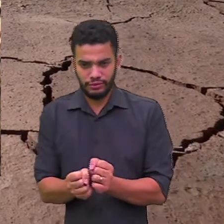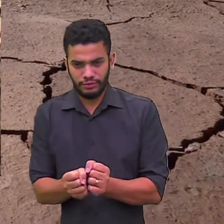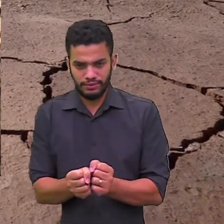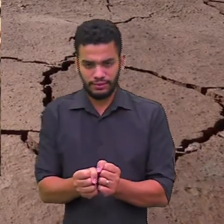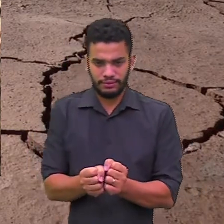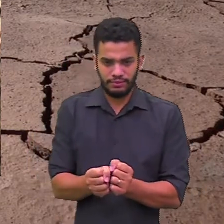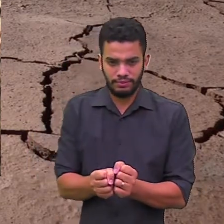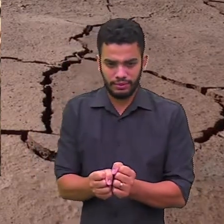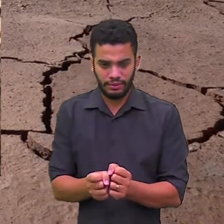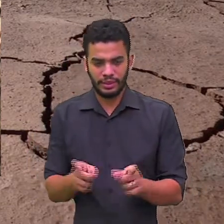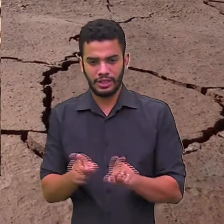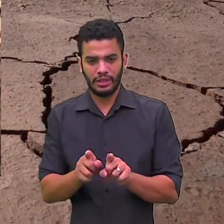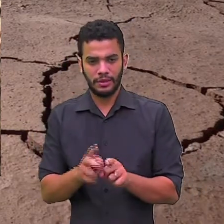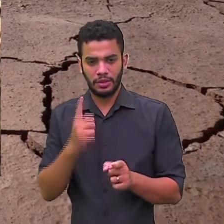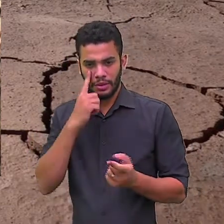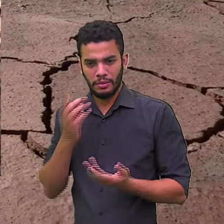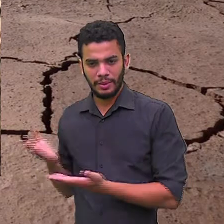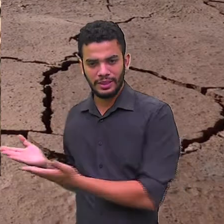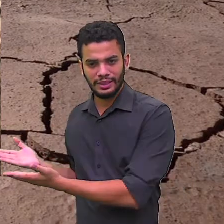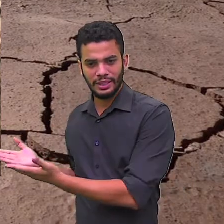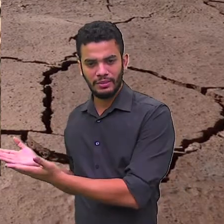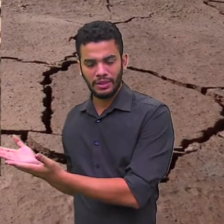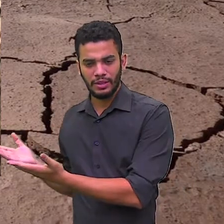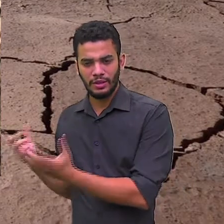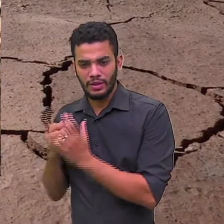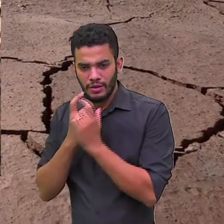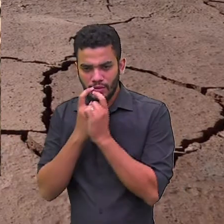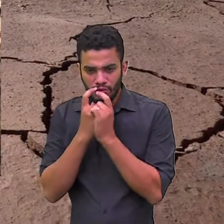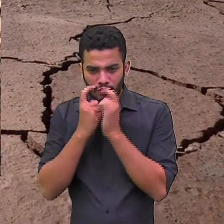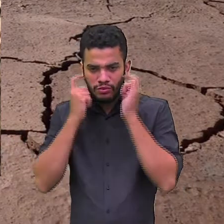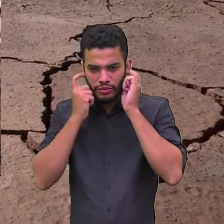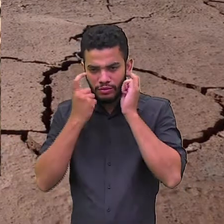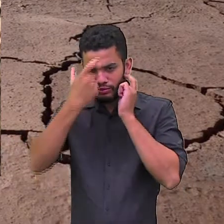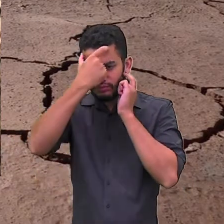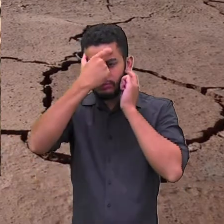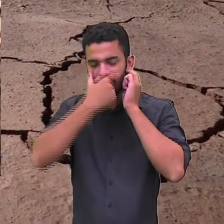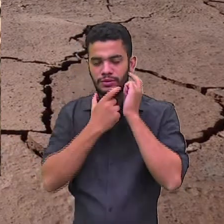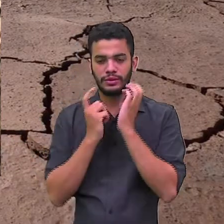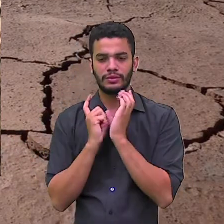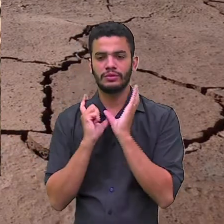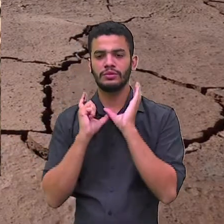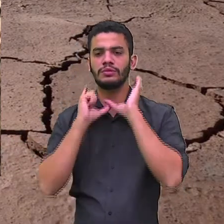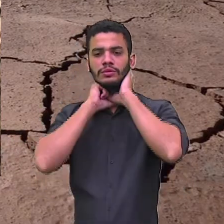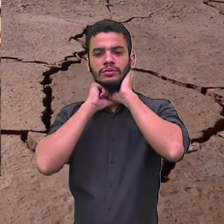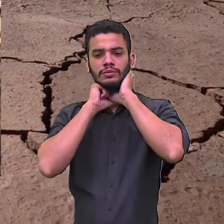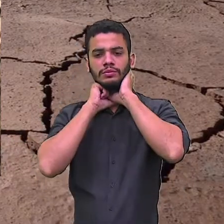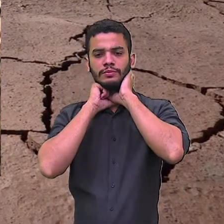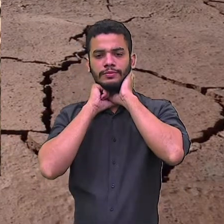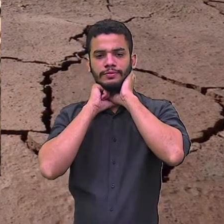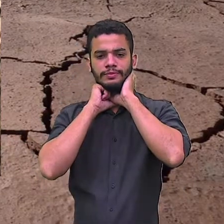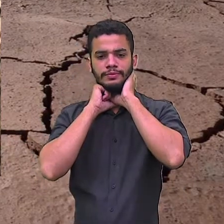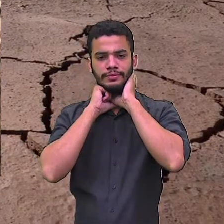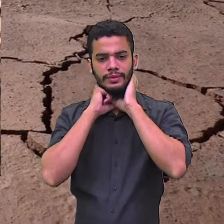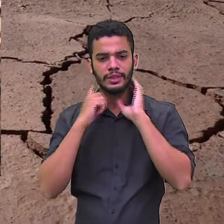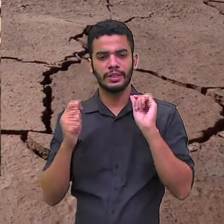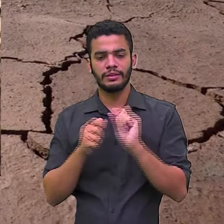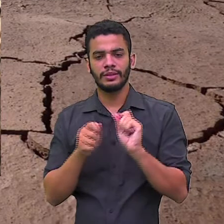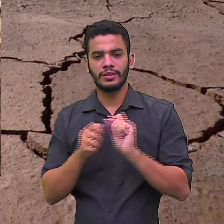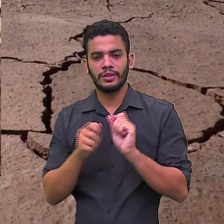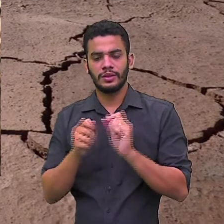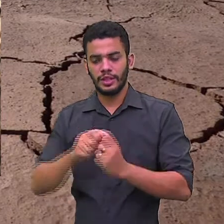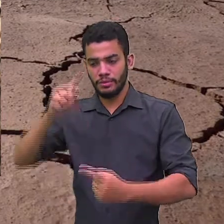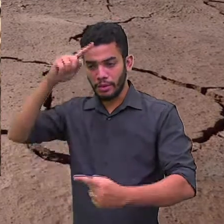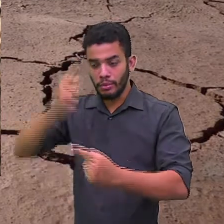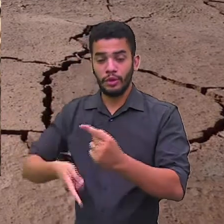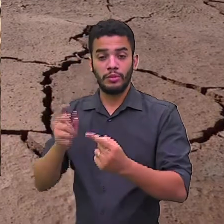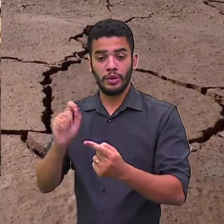Flandes, utilizada para impedir os escravos de engolir diamantes, principalmente